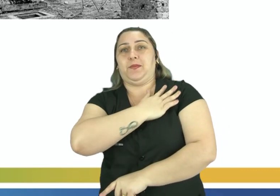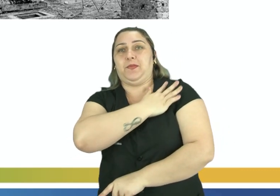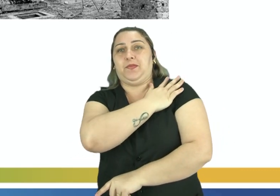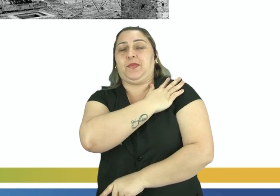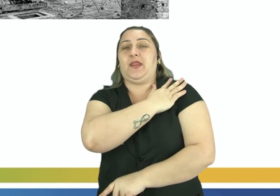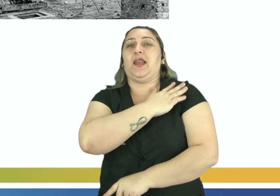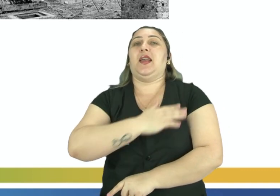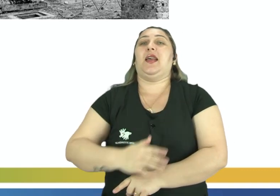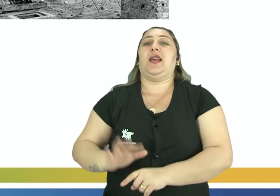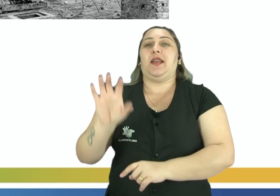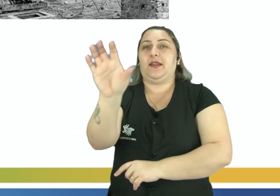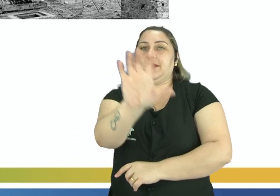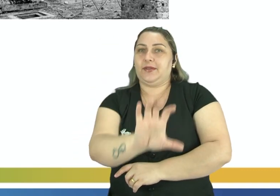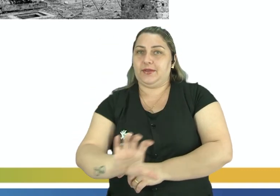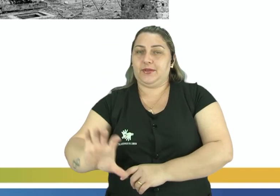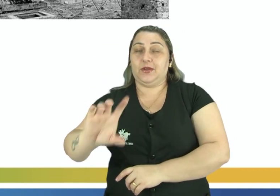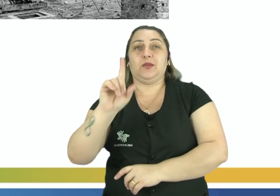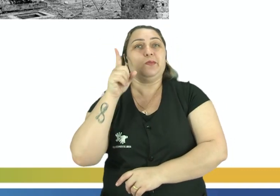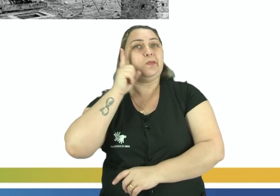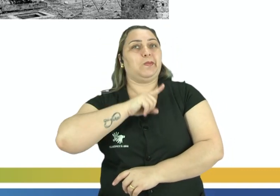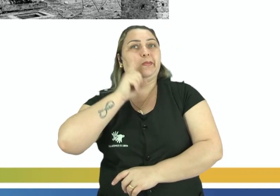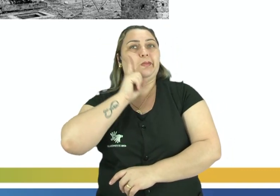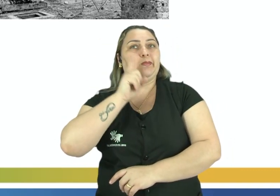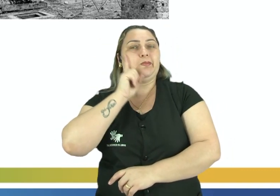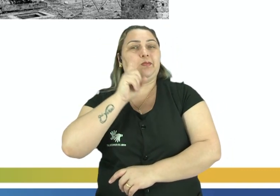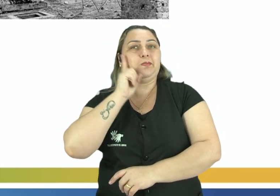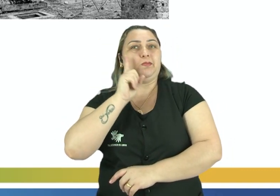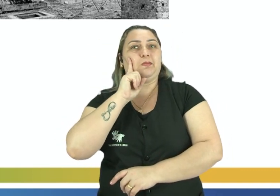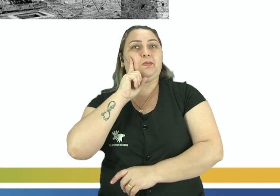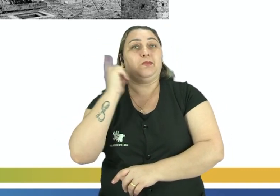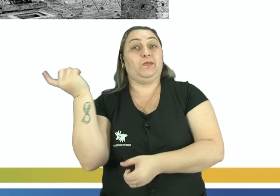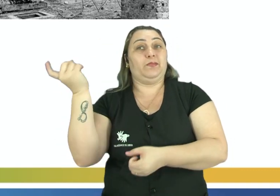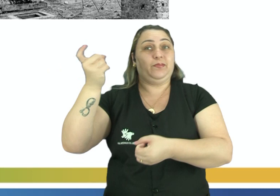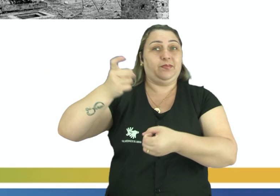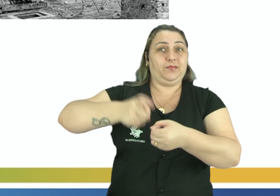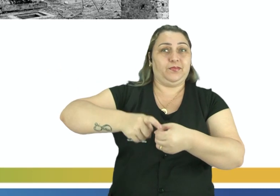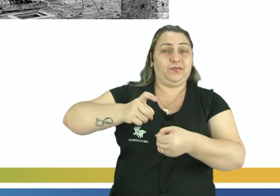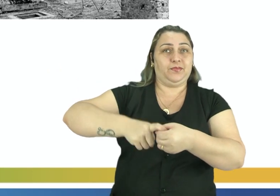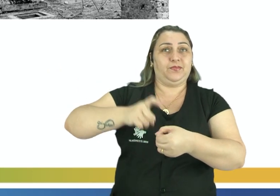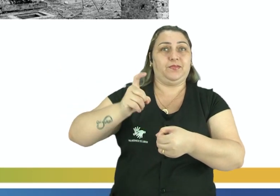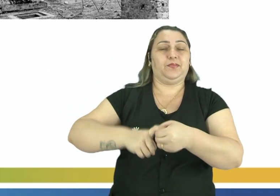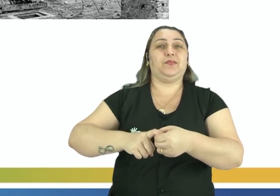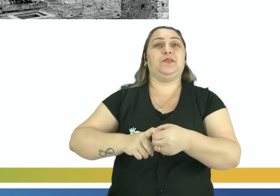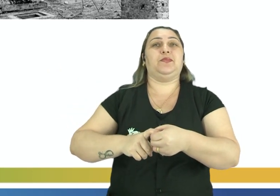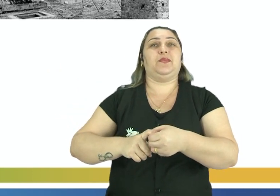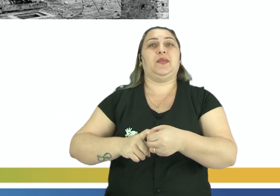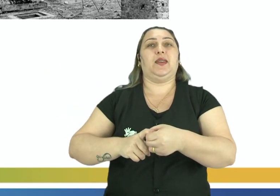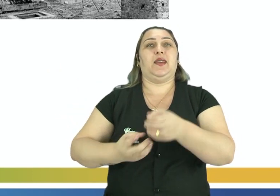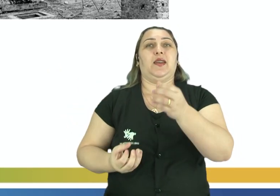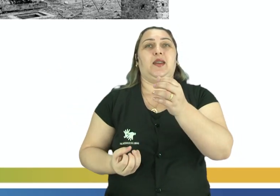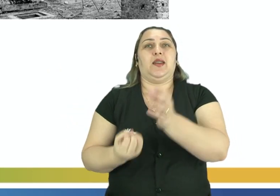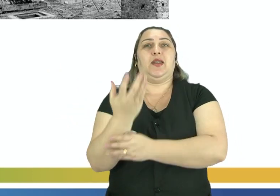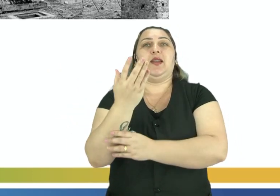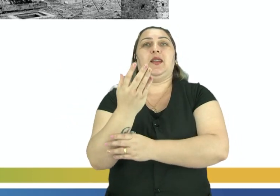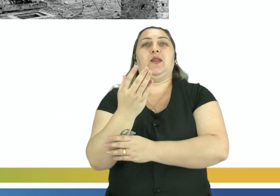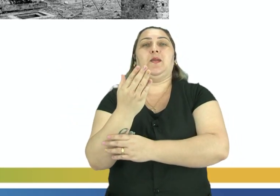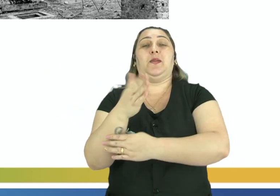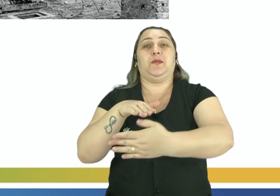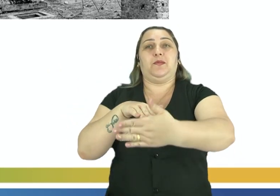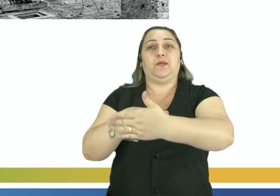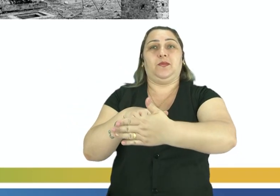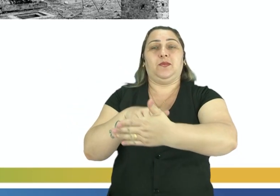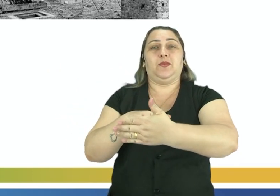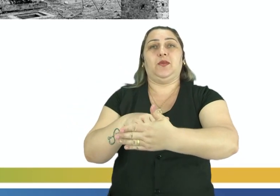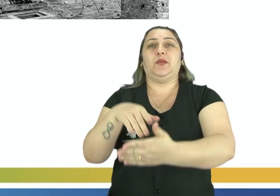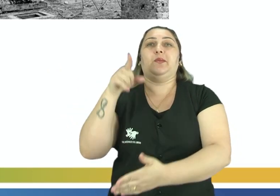na região, é que os Estados Unidos resolvem retomar essa parte que criou uma lacuna. Com isso,